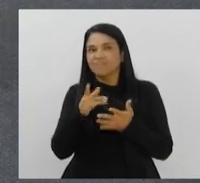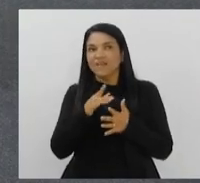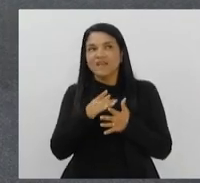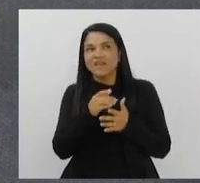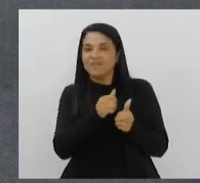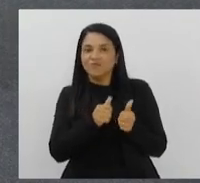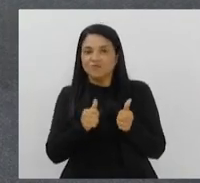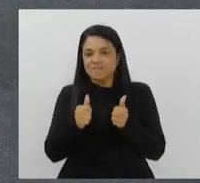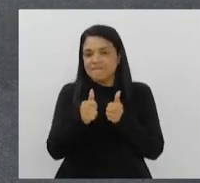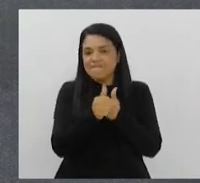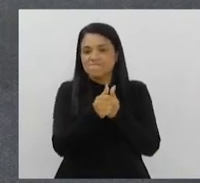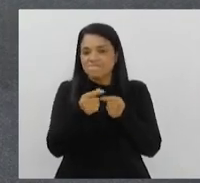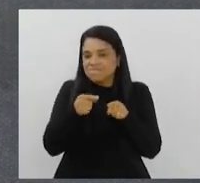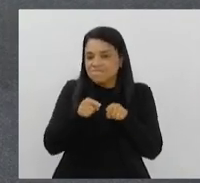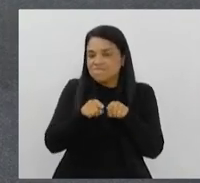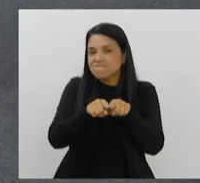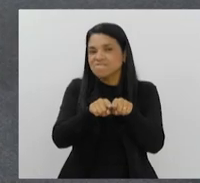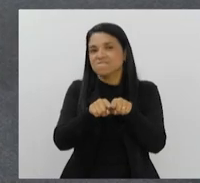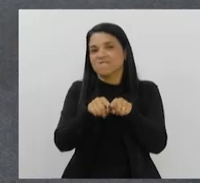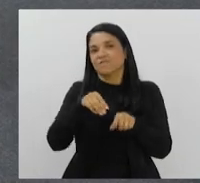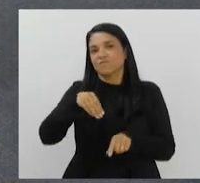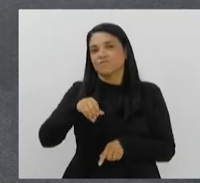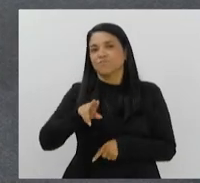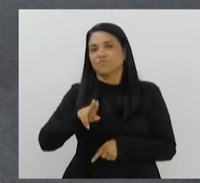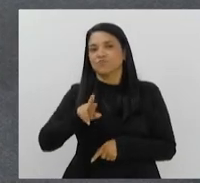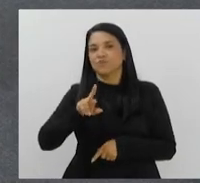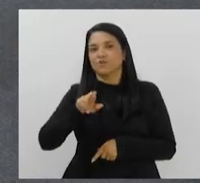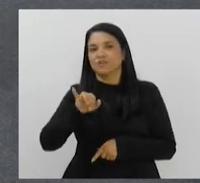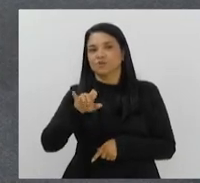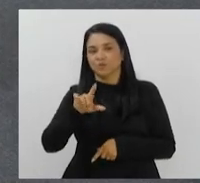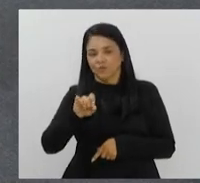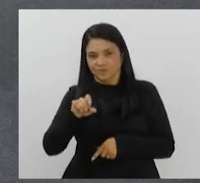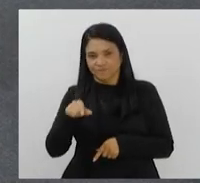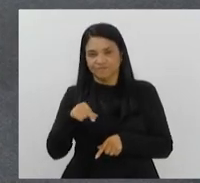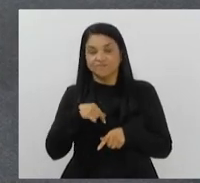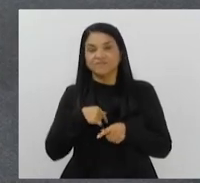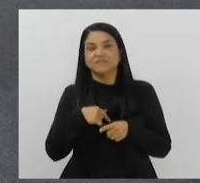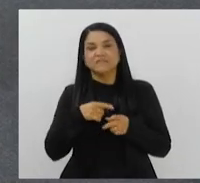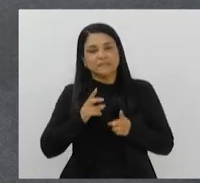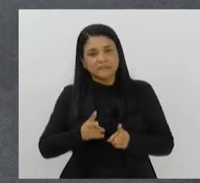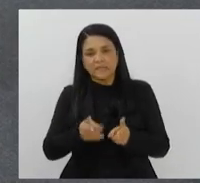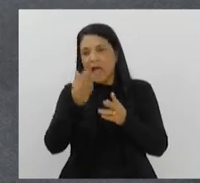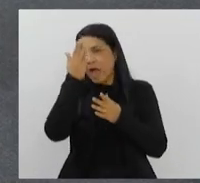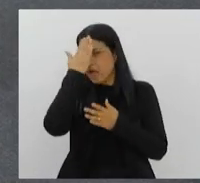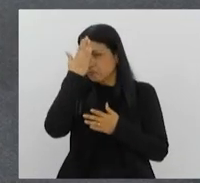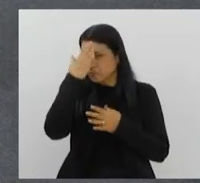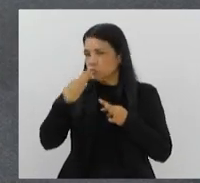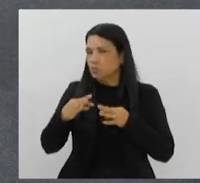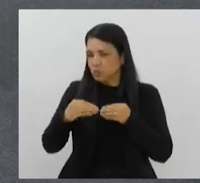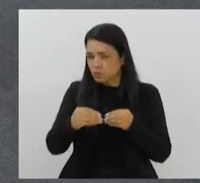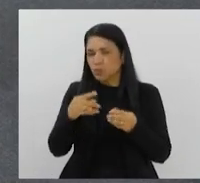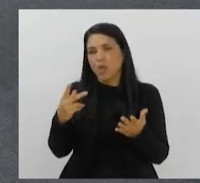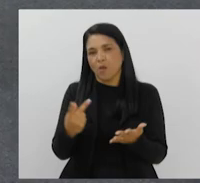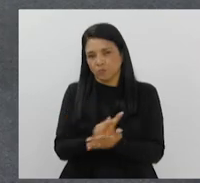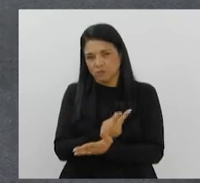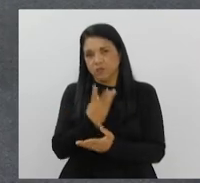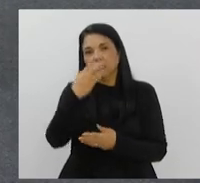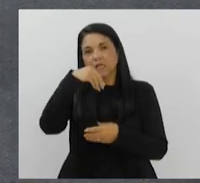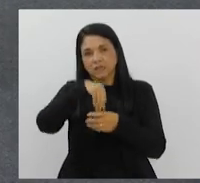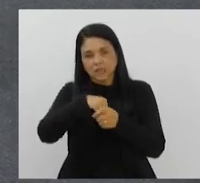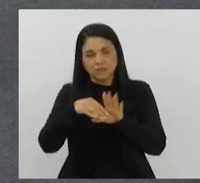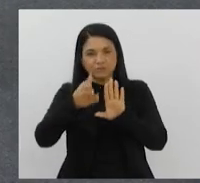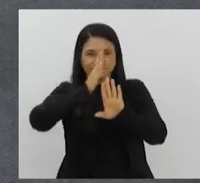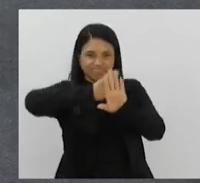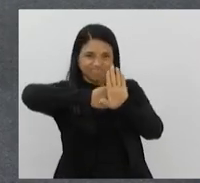ferro do Murilo. Braço direito do Murilo, ou seja, é detentor de tudo, sabe de tudo que acontecia nos